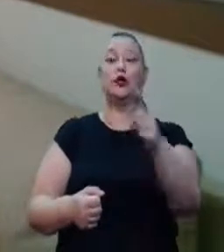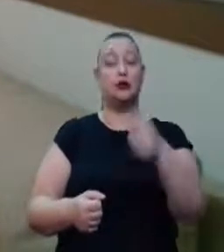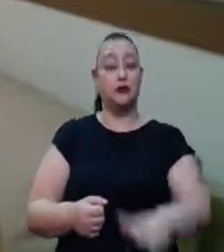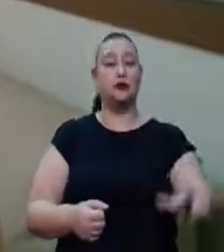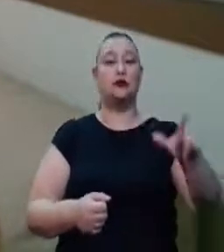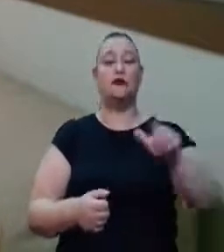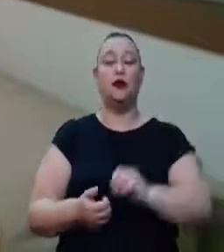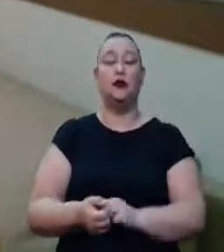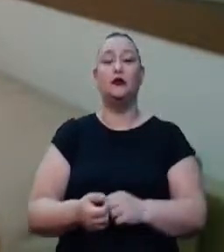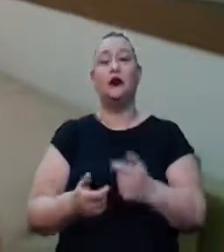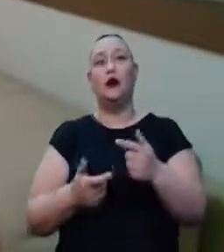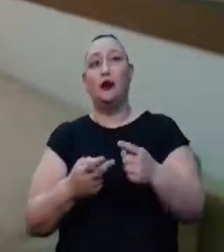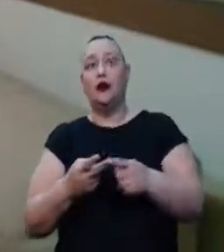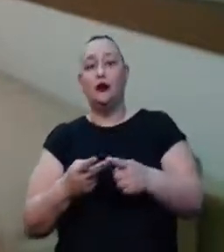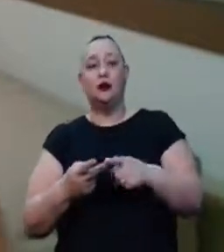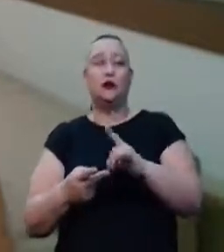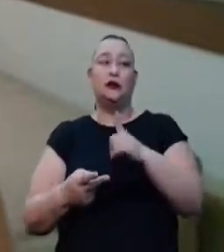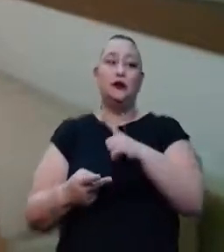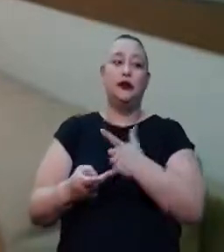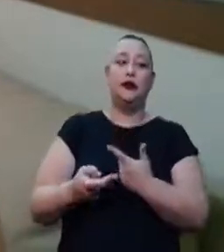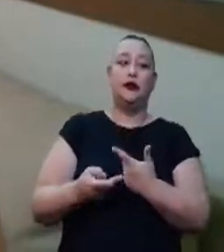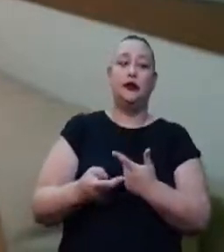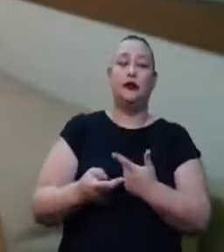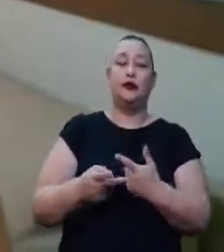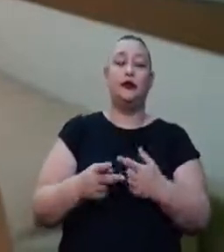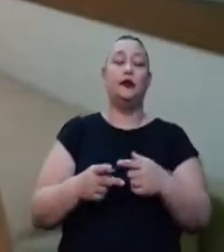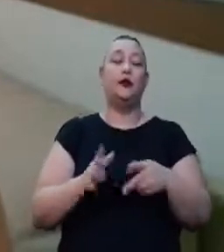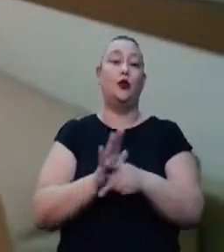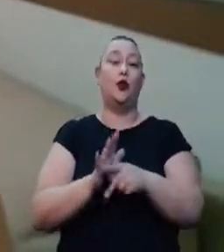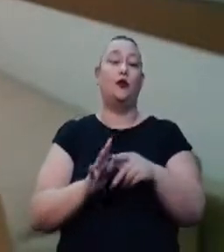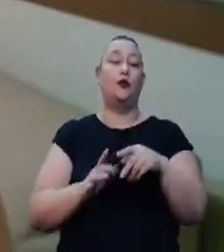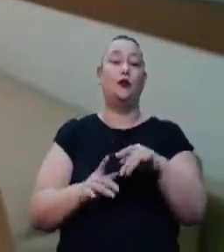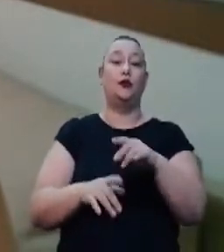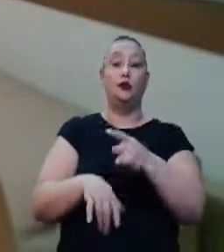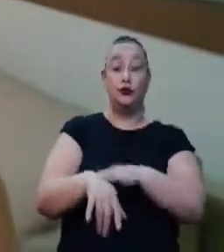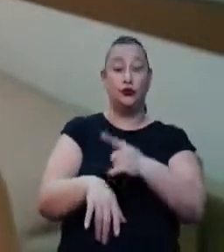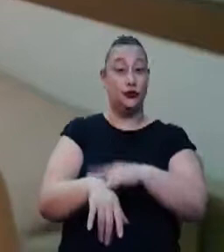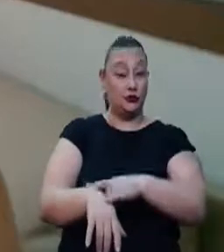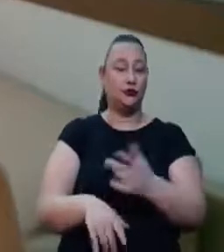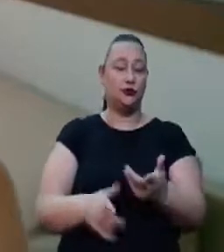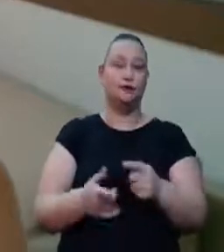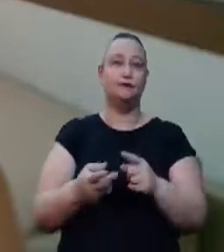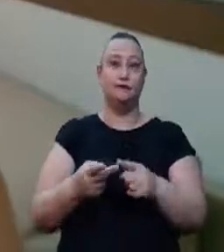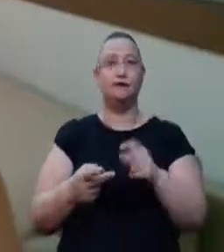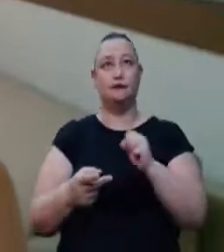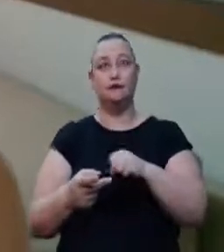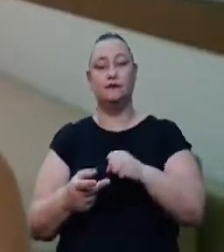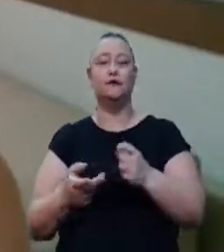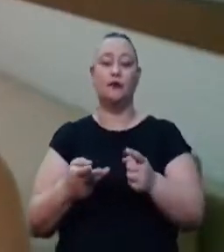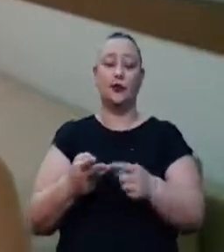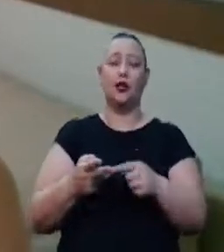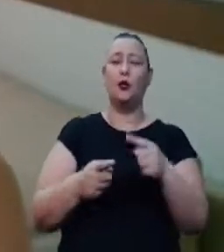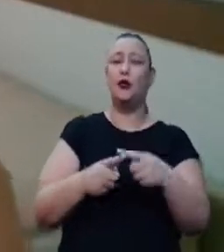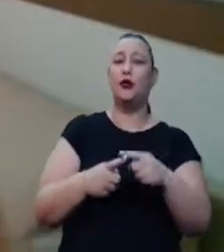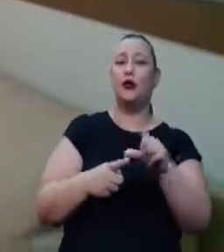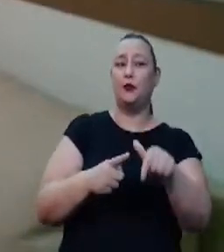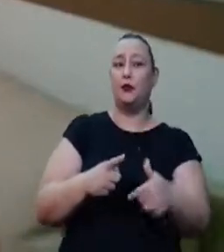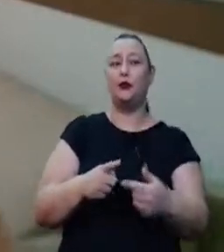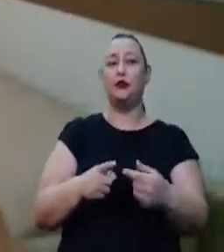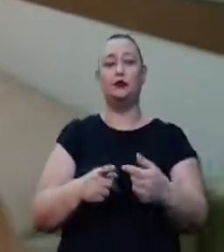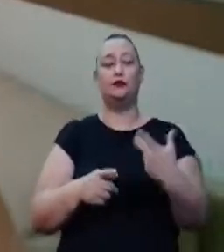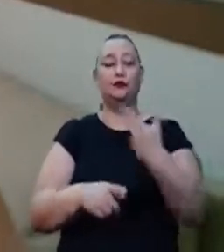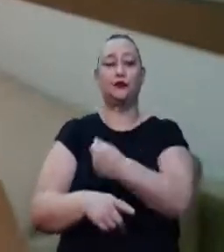outra seria se ela tem efeito para bexiga neurogênica. Sim, tem sim. E por que depois de algumas aplicações ela não